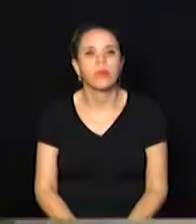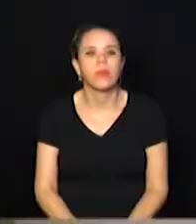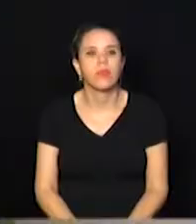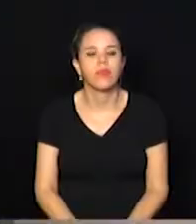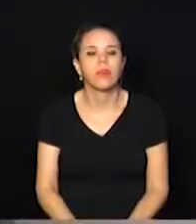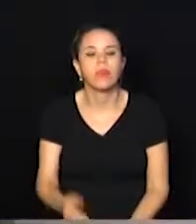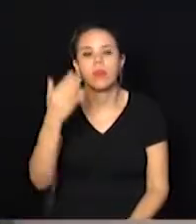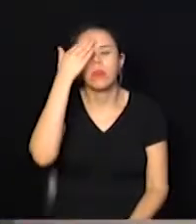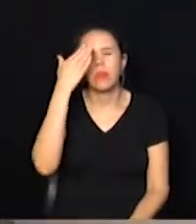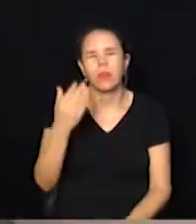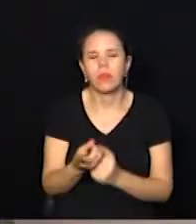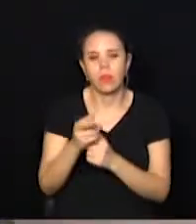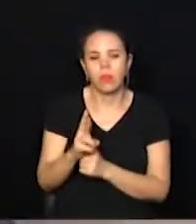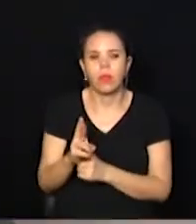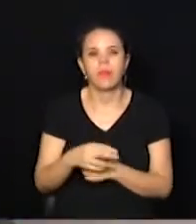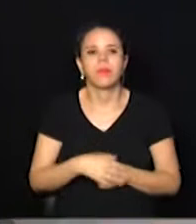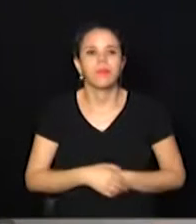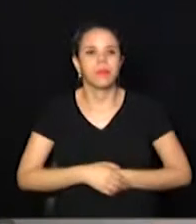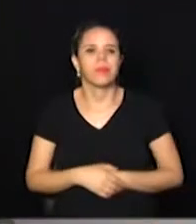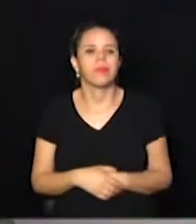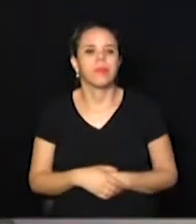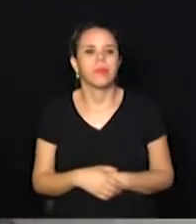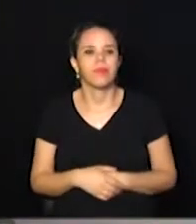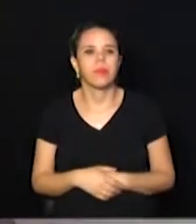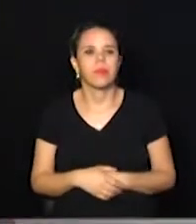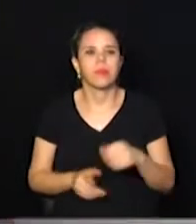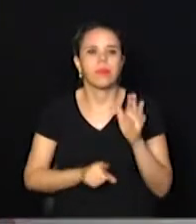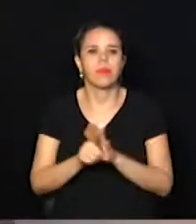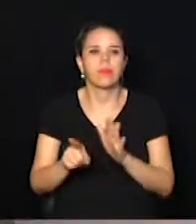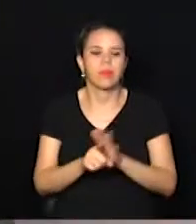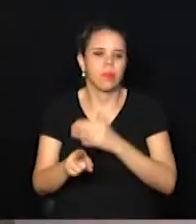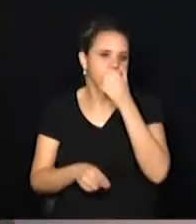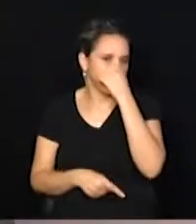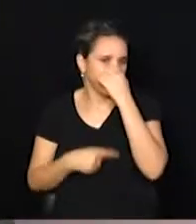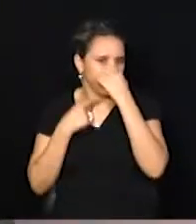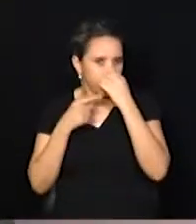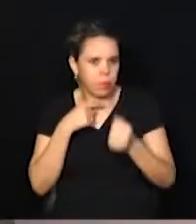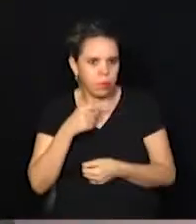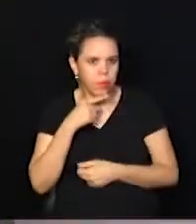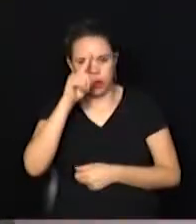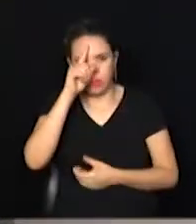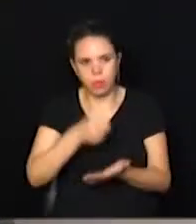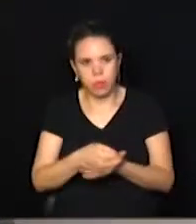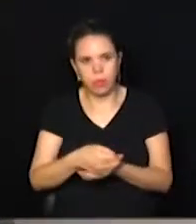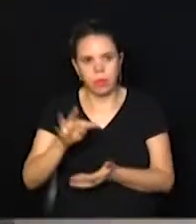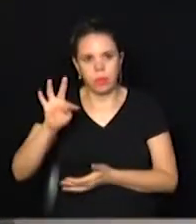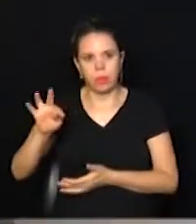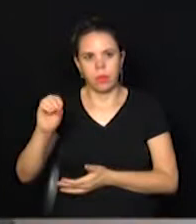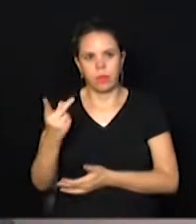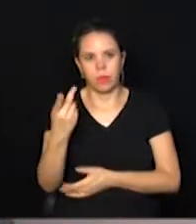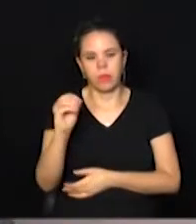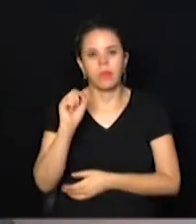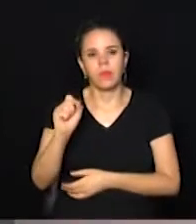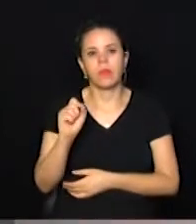Muitíssimo obrigada, doutora Adelaide. São essas perguntas, né, que ficam para a gente. Quem mandou matar o Toninho? Né? Eles